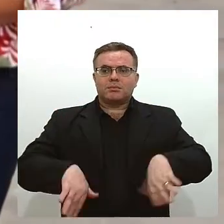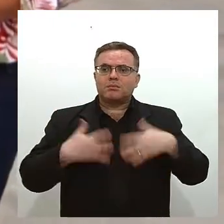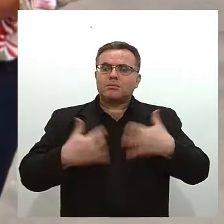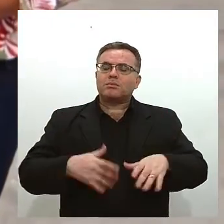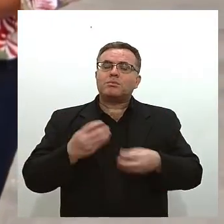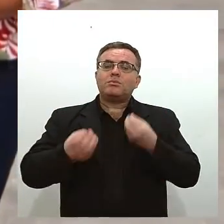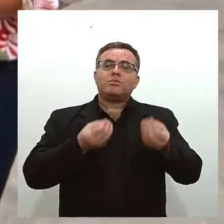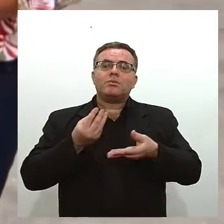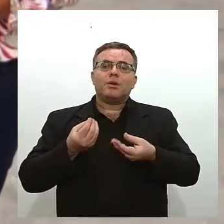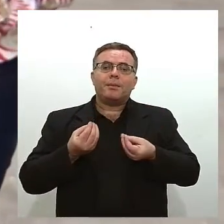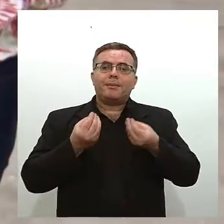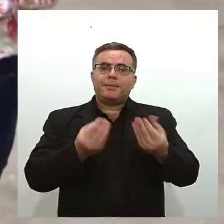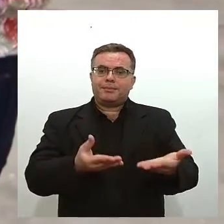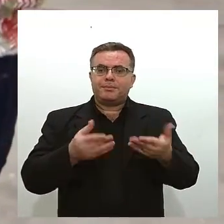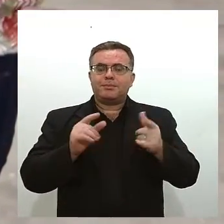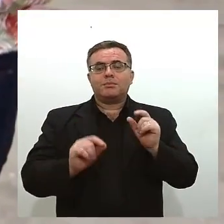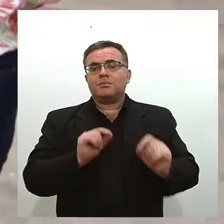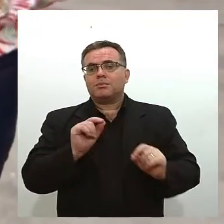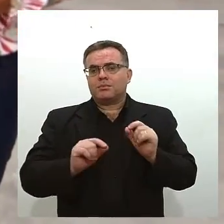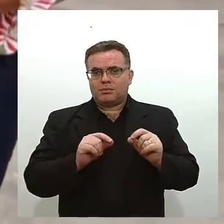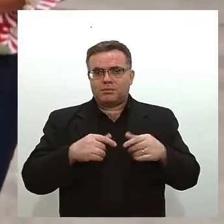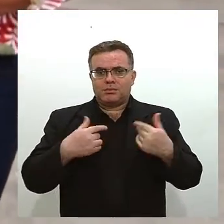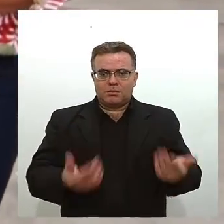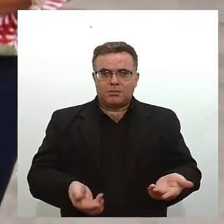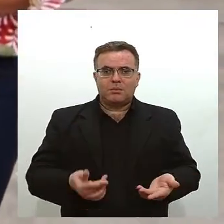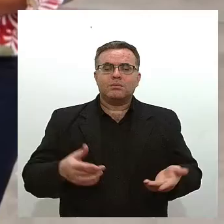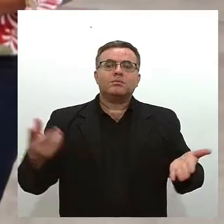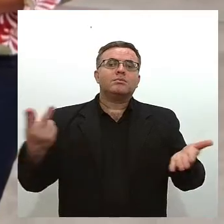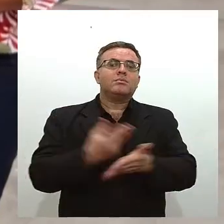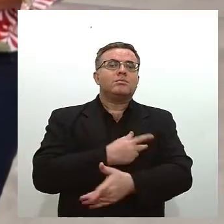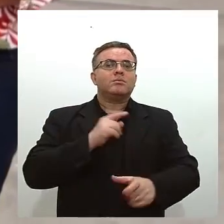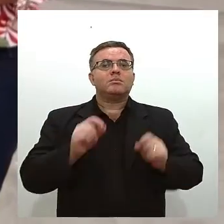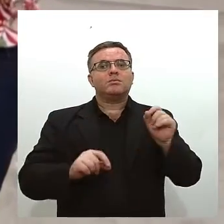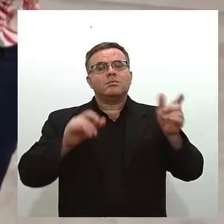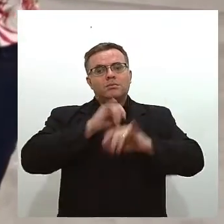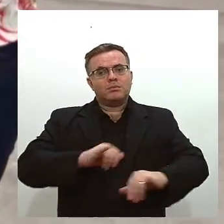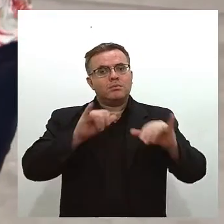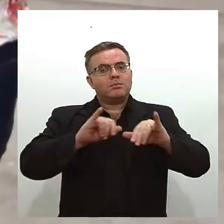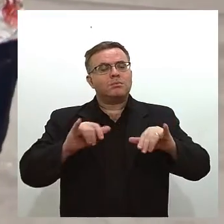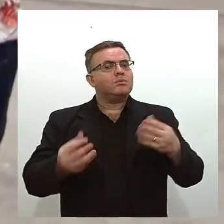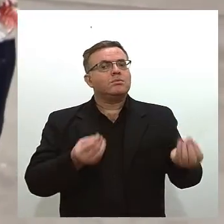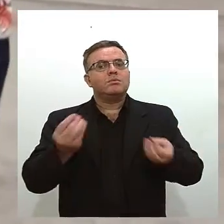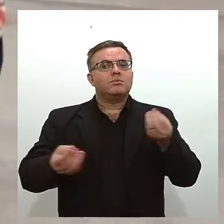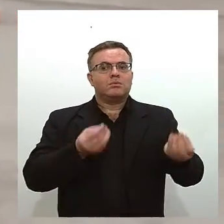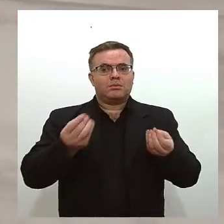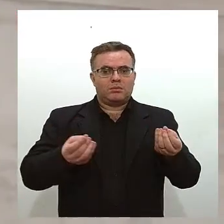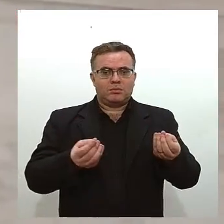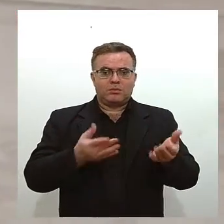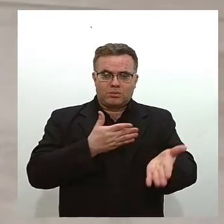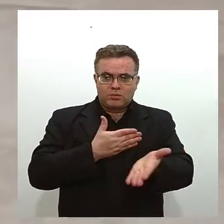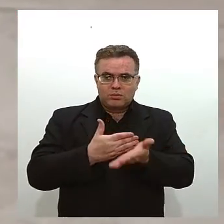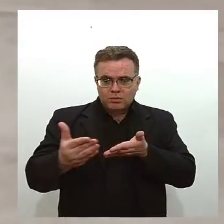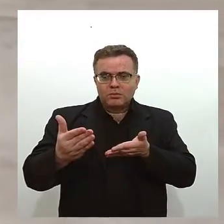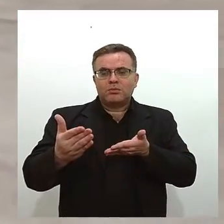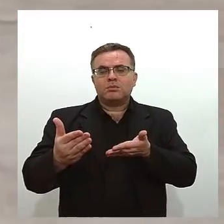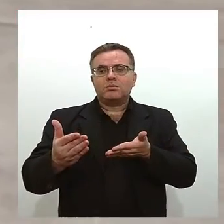feitas. Simone, como foi que essa campanha começou? Desde o início da